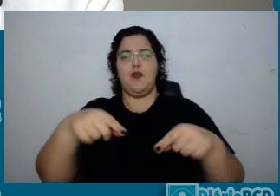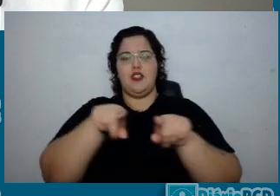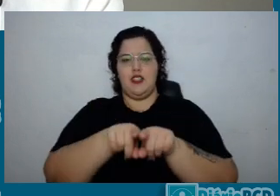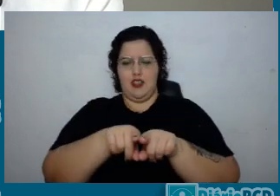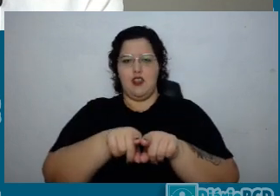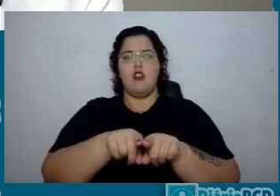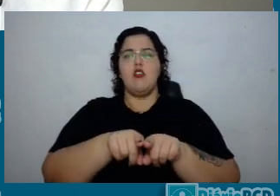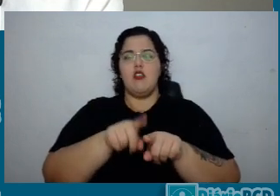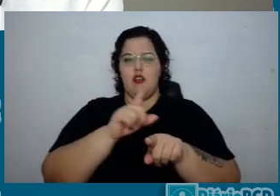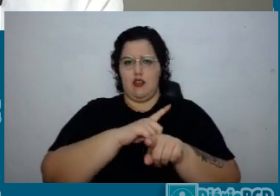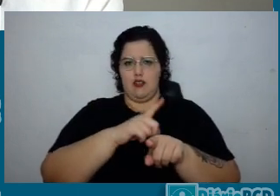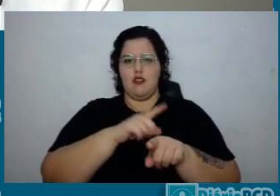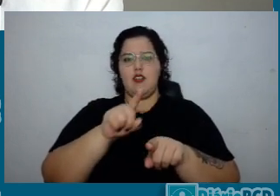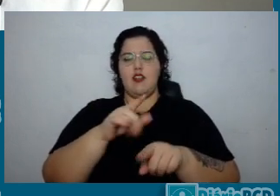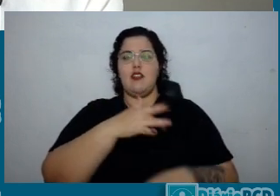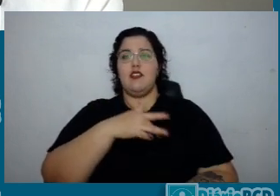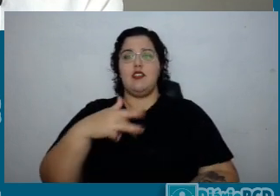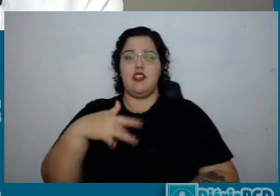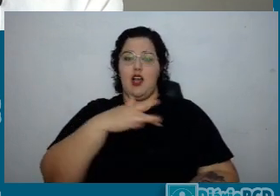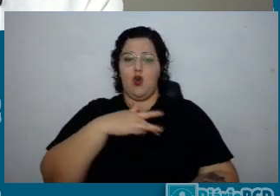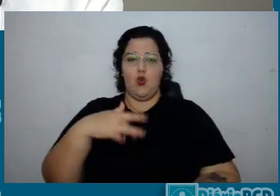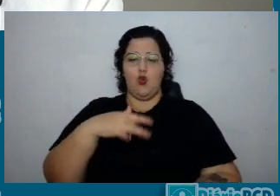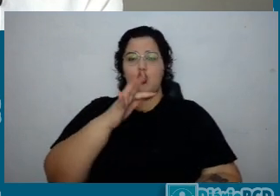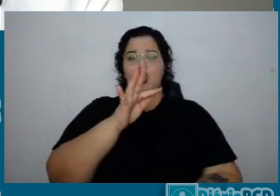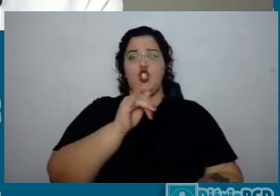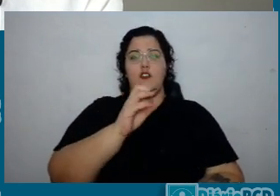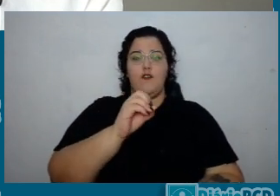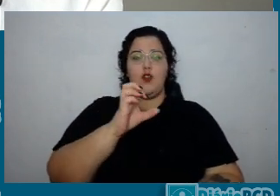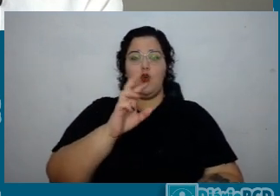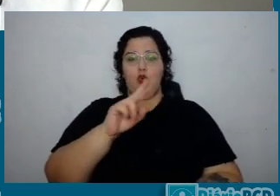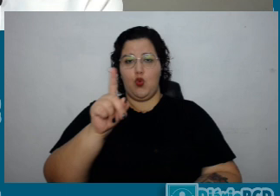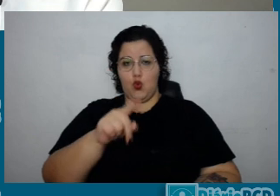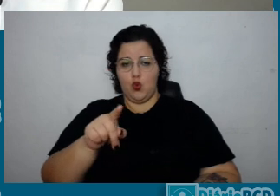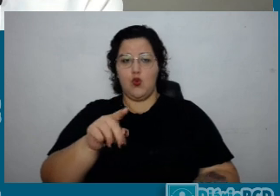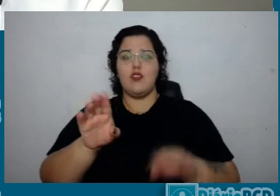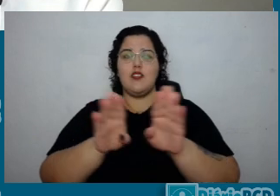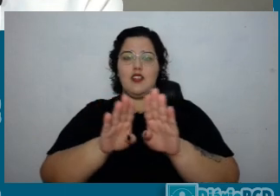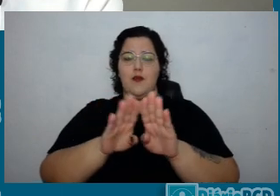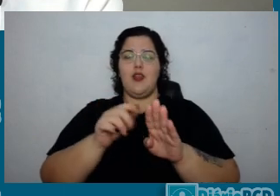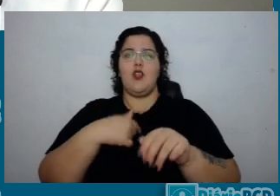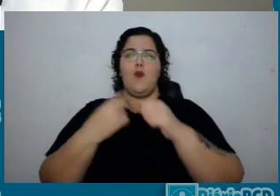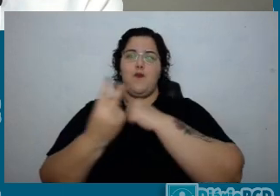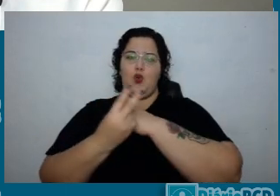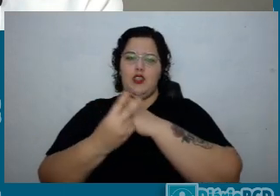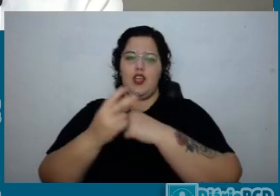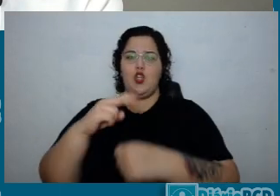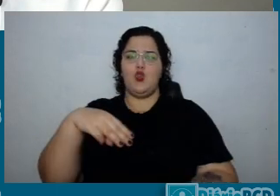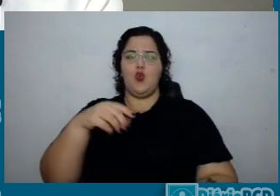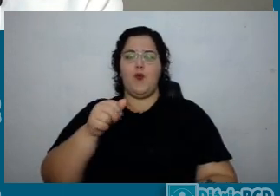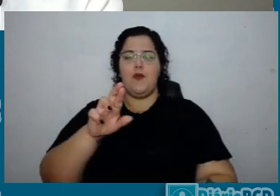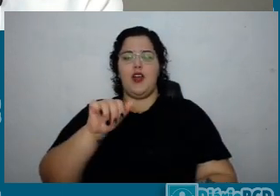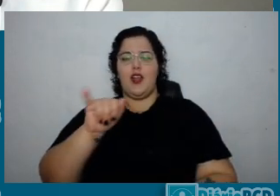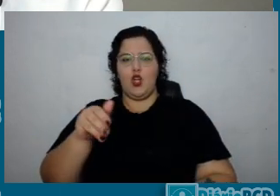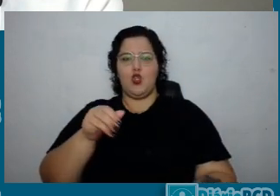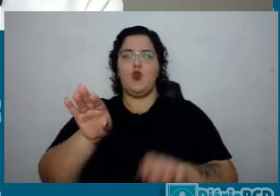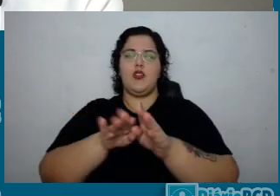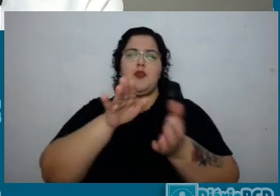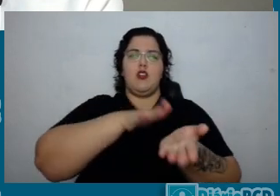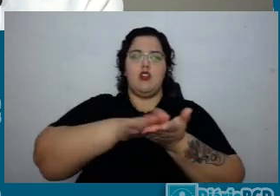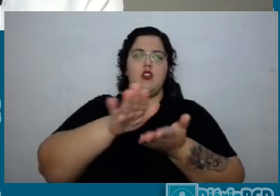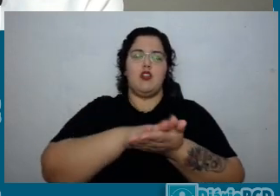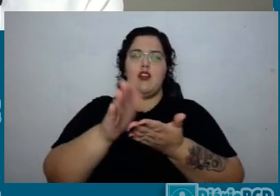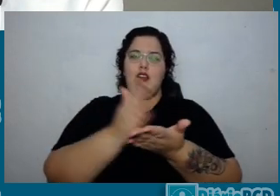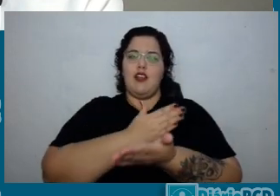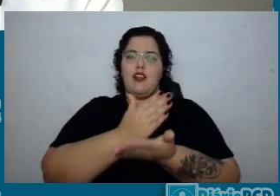com a Escola Nacional de Saúde Pública, da Fiocruz, a caravana Eu Me Protejo no Marajó, o lançamento da cartilha